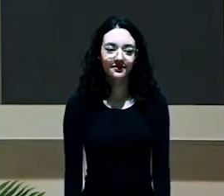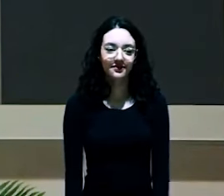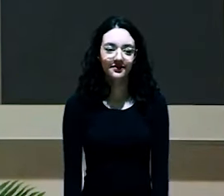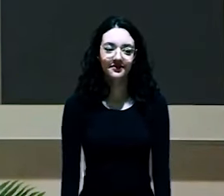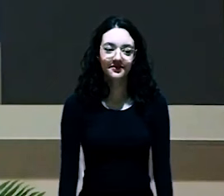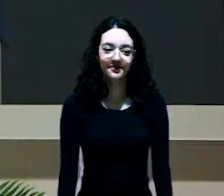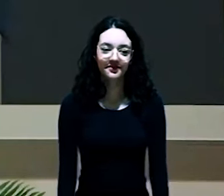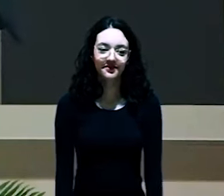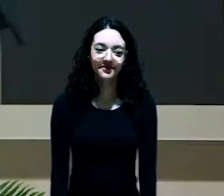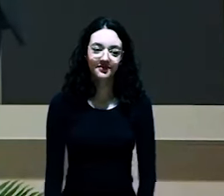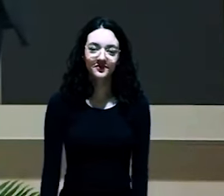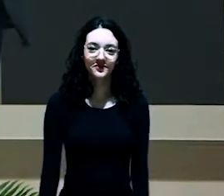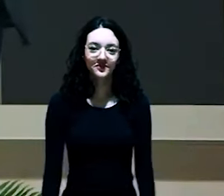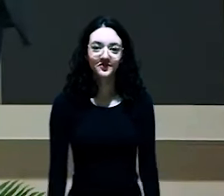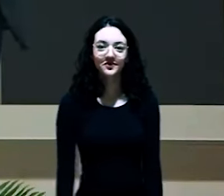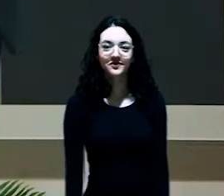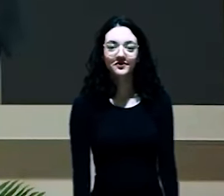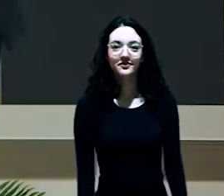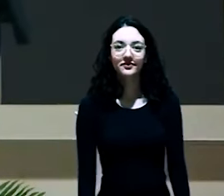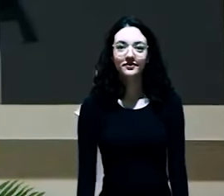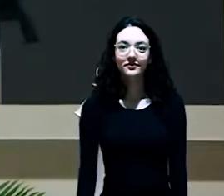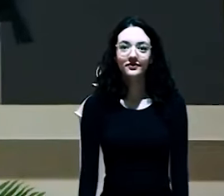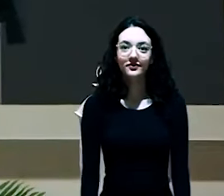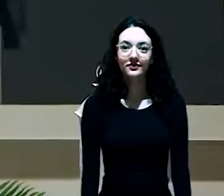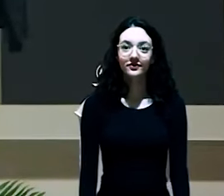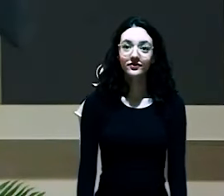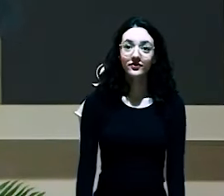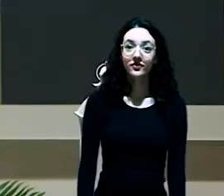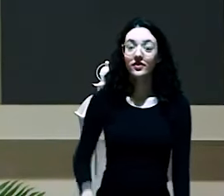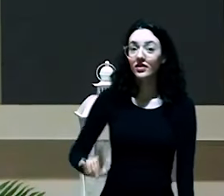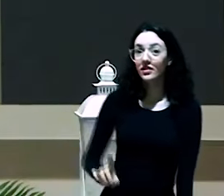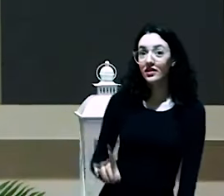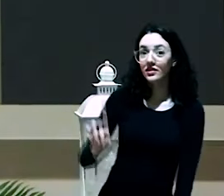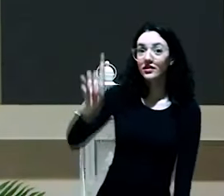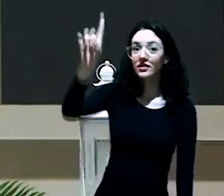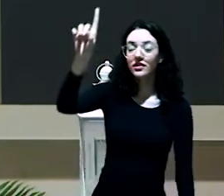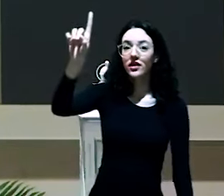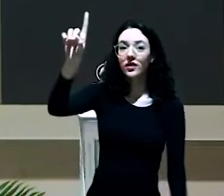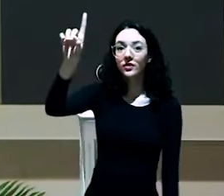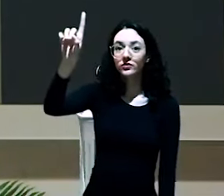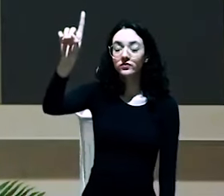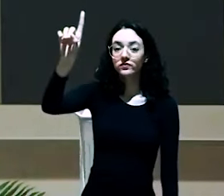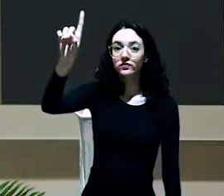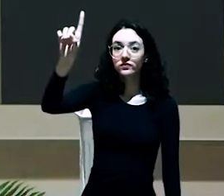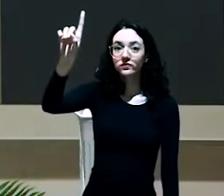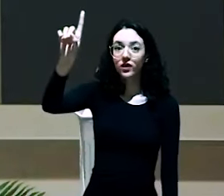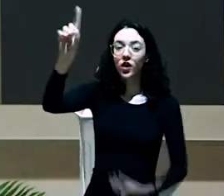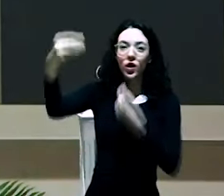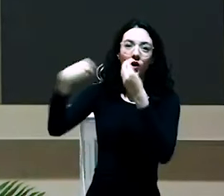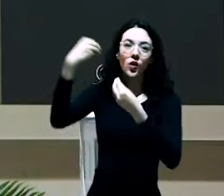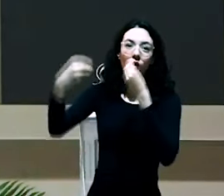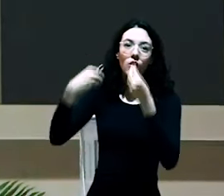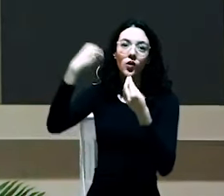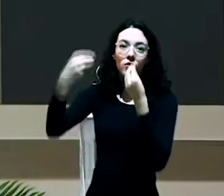Os milagros se tem que crer, não entender. Eu não sei como Deus faz crescer um braço,